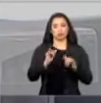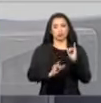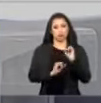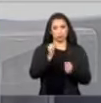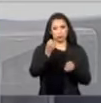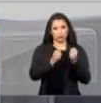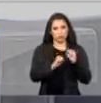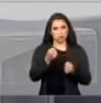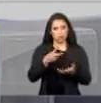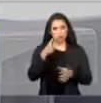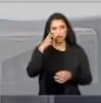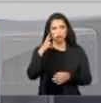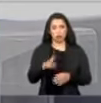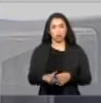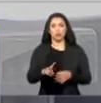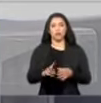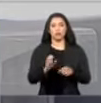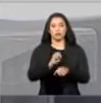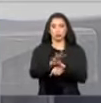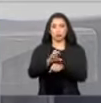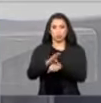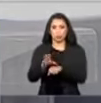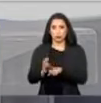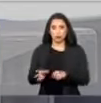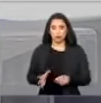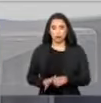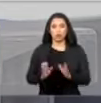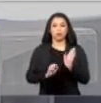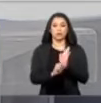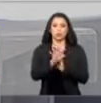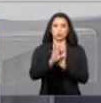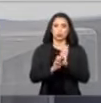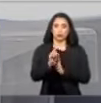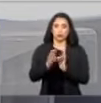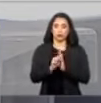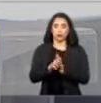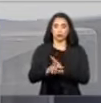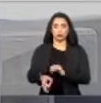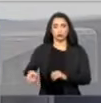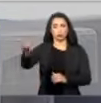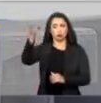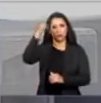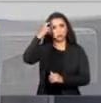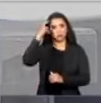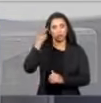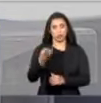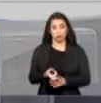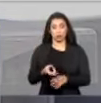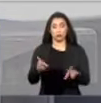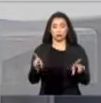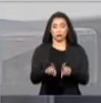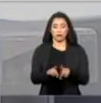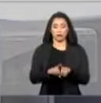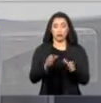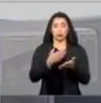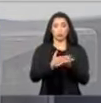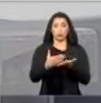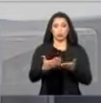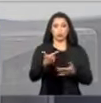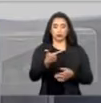Os exibidores, os distribuidores, os produtores e a área cultural. No início de 2001,